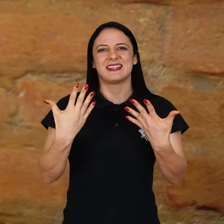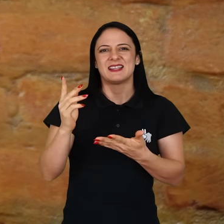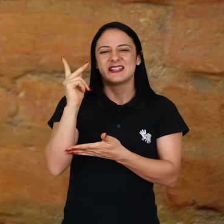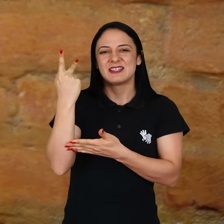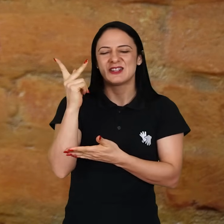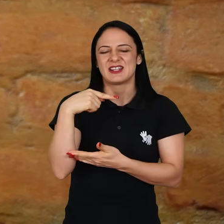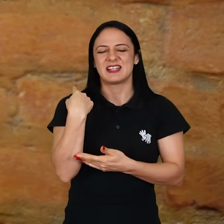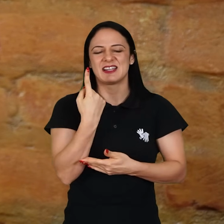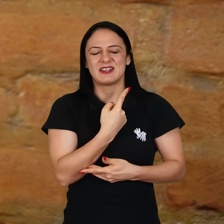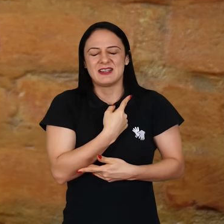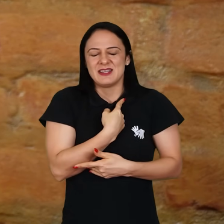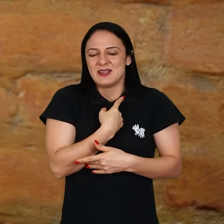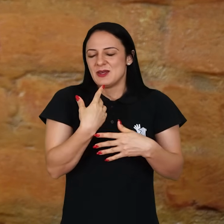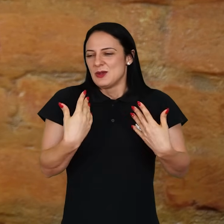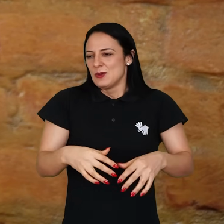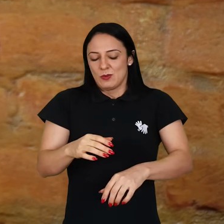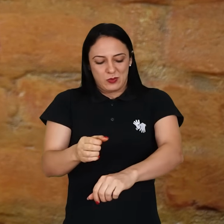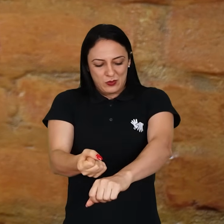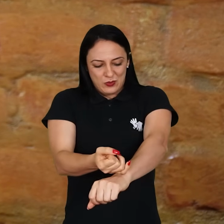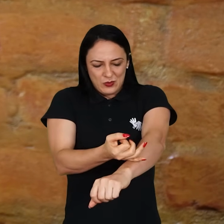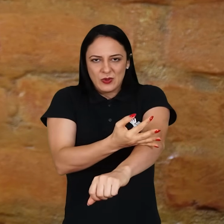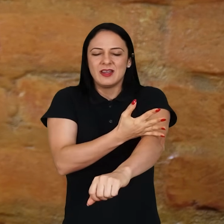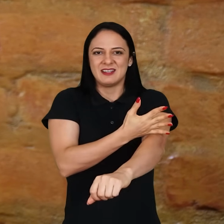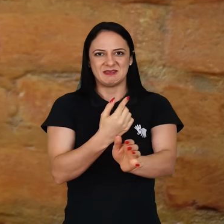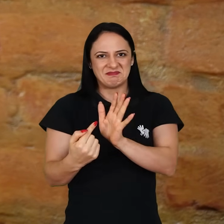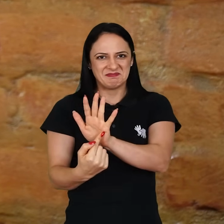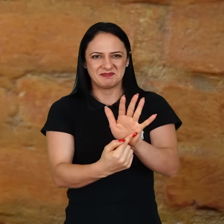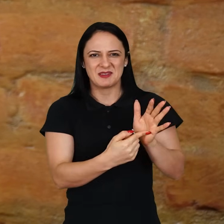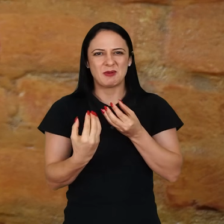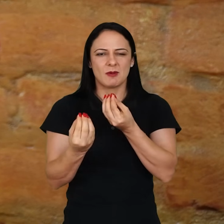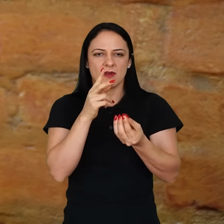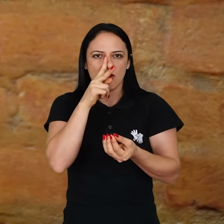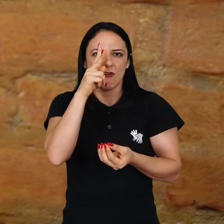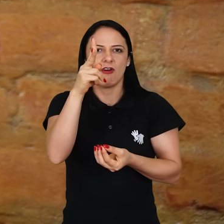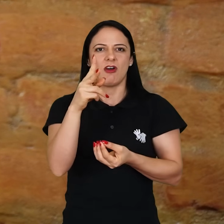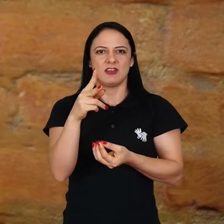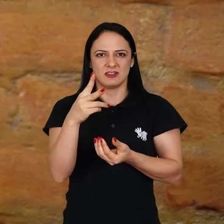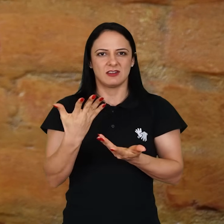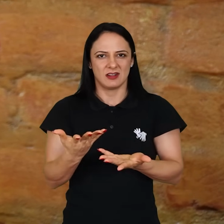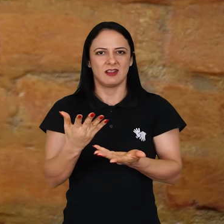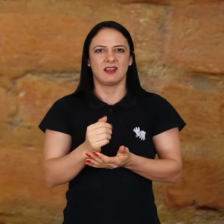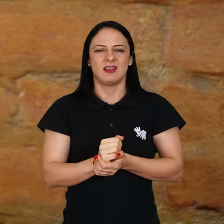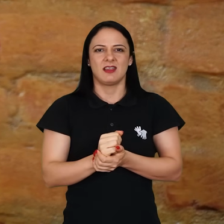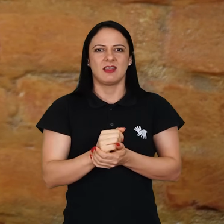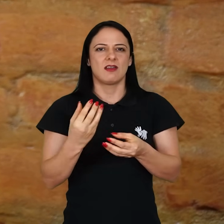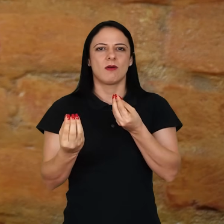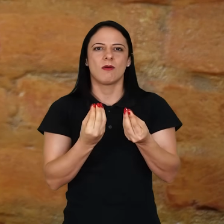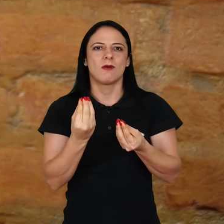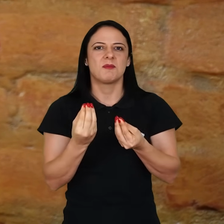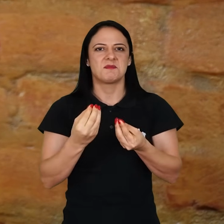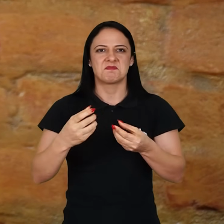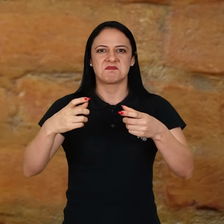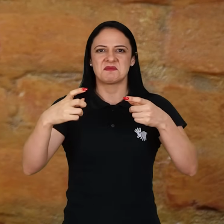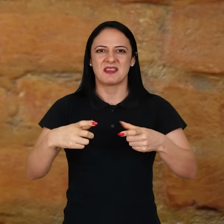uma história assim, que a gente arrepia e vê a força, né? Que é o que, no, que movimenta. Você vê assim, como